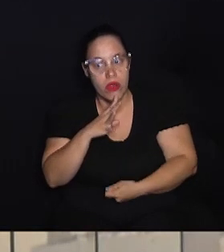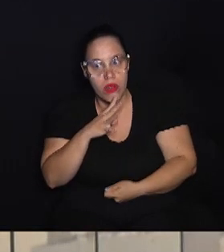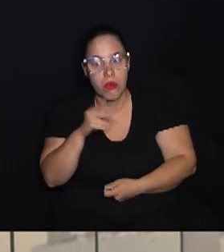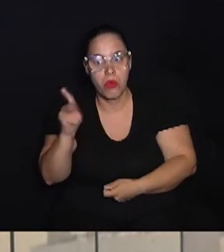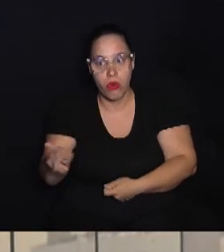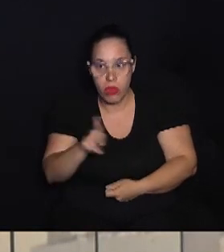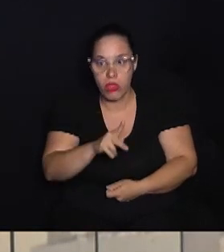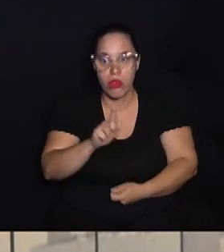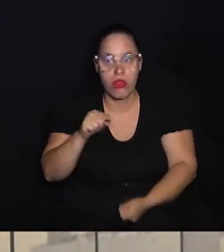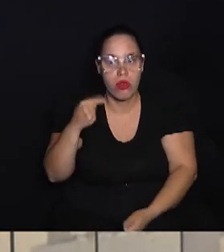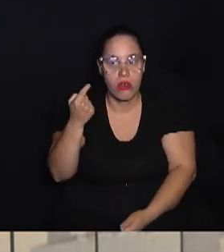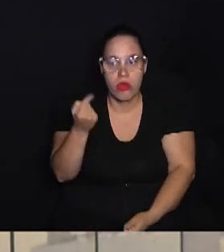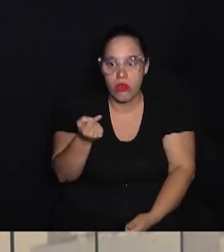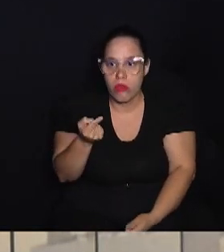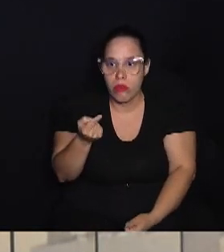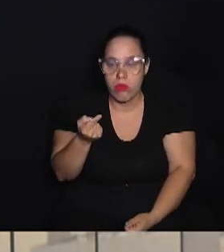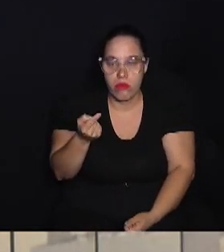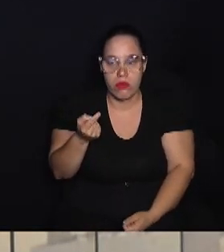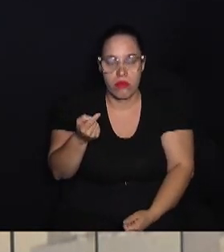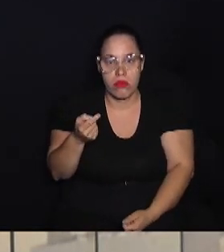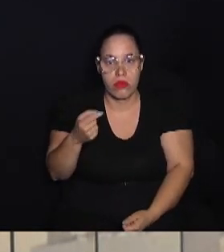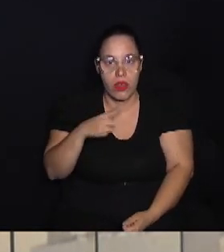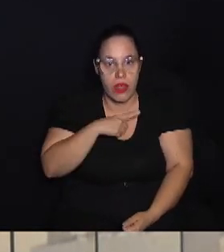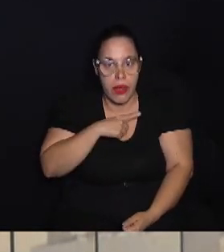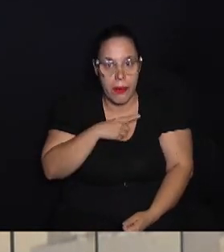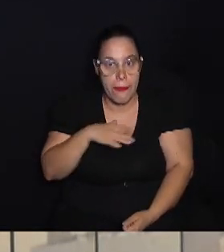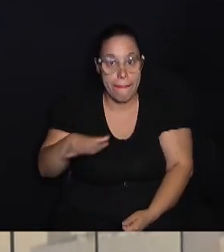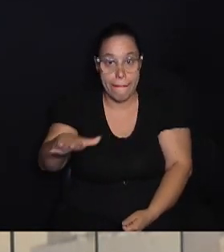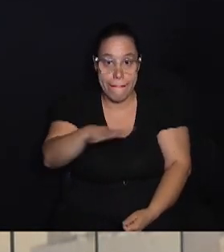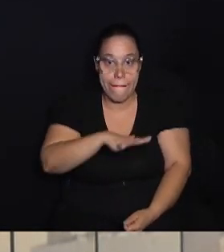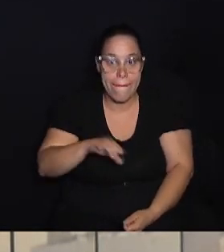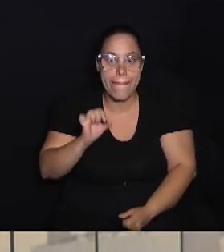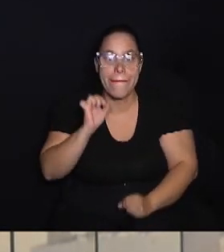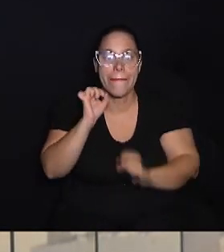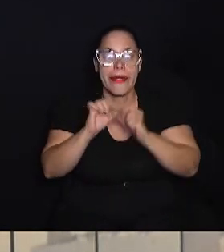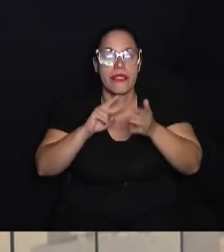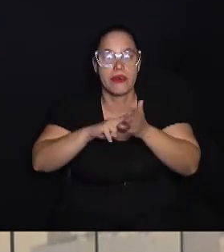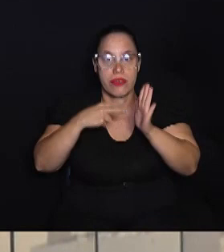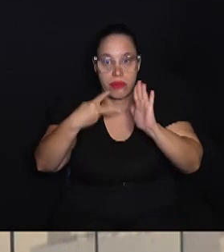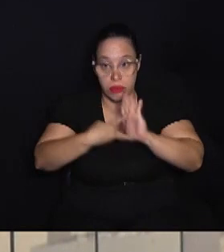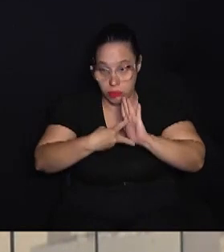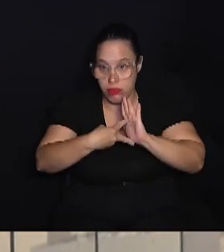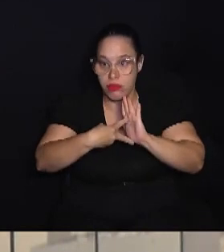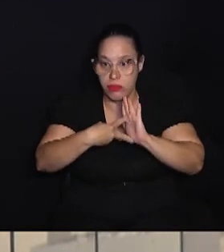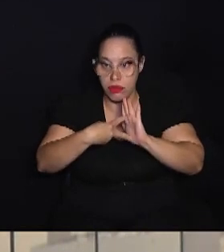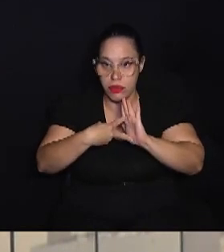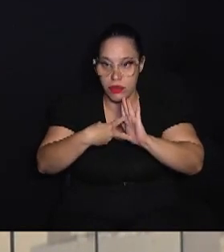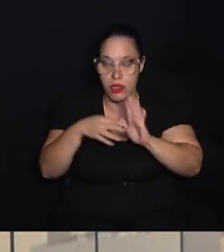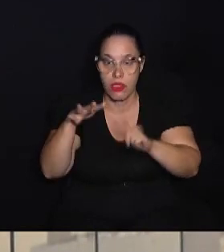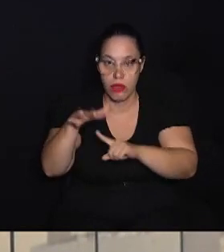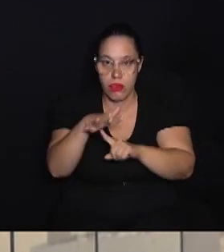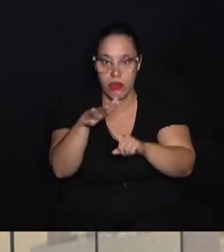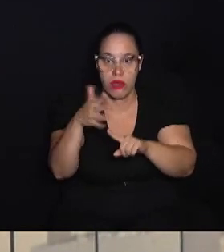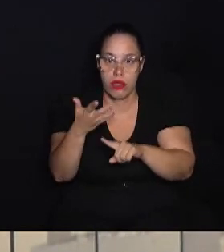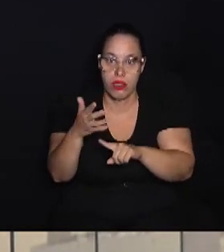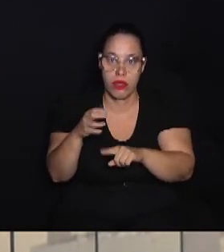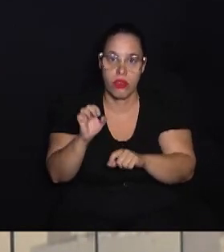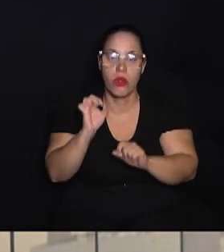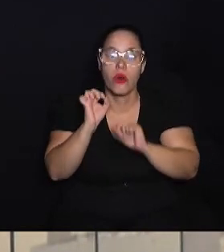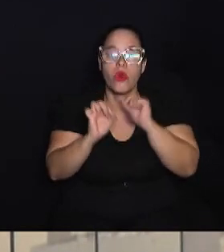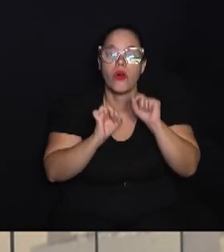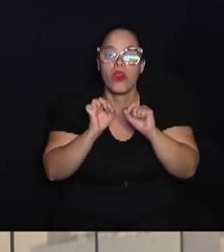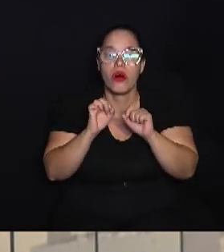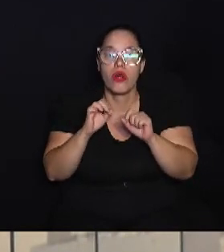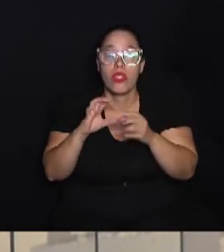professores, etc. e tal, que poderiam ter um pouco mais de conhecimento nas suas regiões, do que significa tanto a parte do meio ambiente, Simone, quanto a